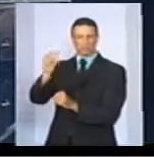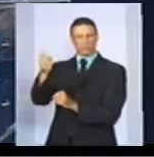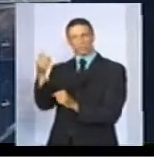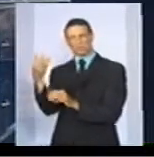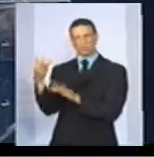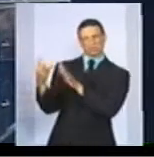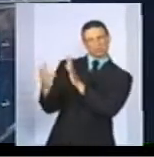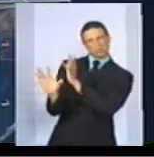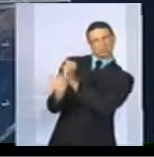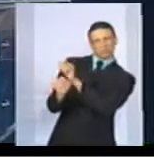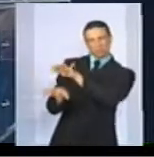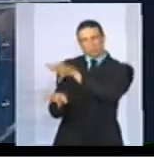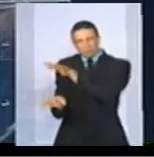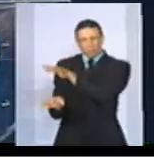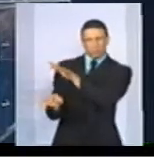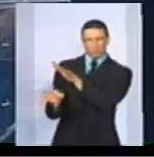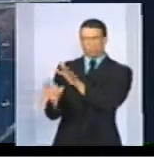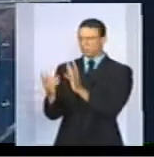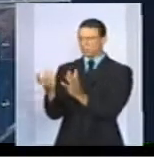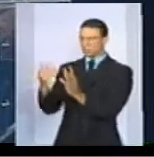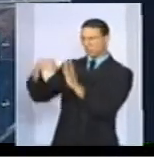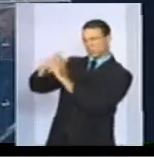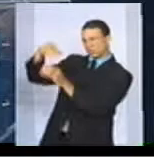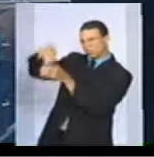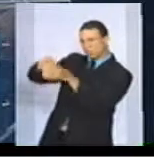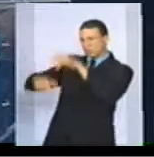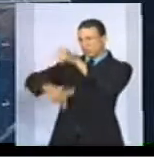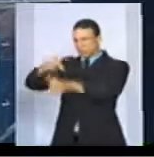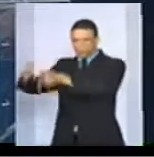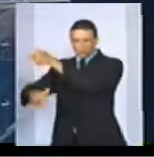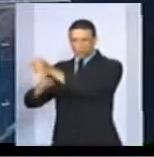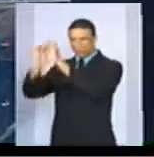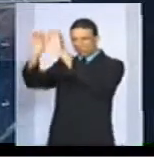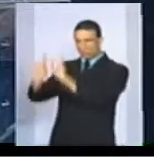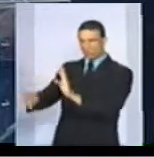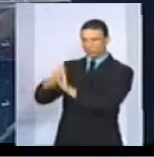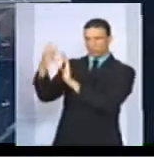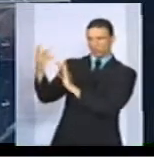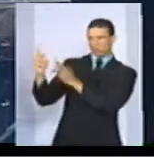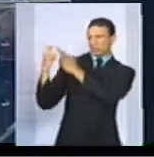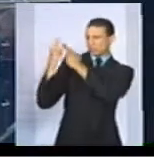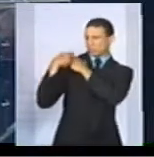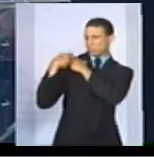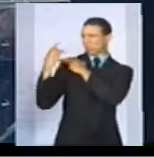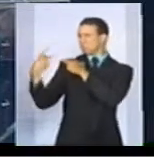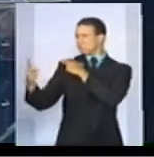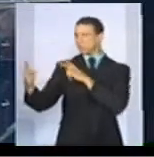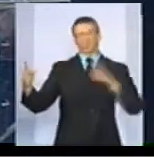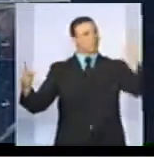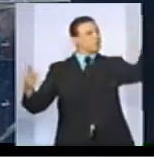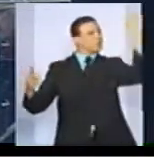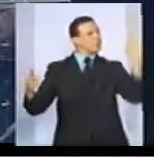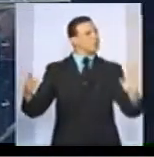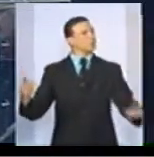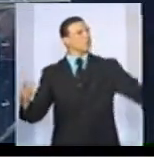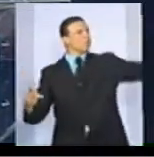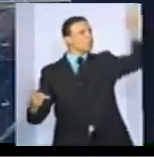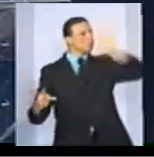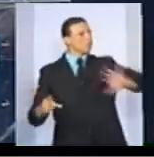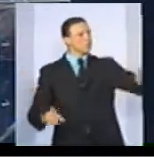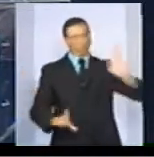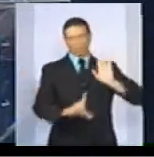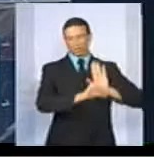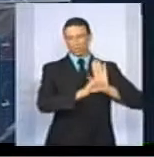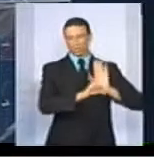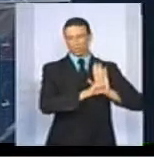diuturnamente a batalhar no cumprimento dos seus deveres para que o país não tenha leis a granel